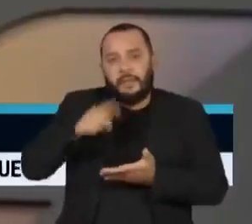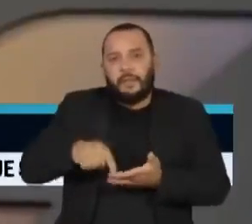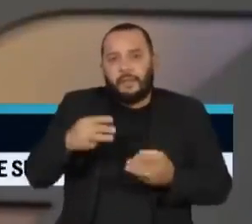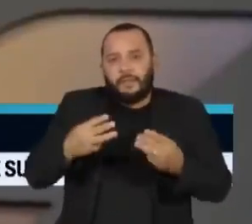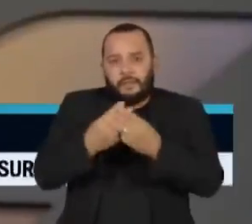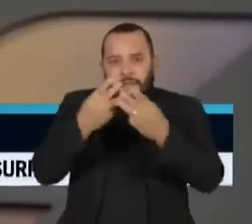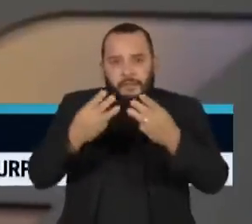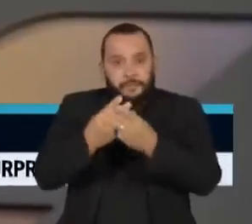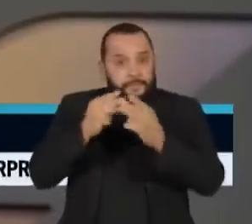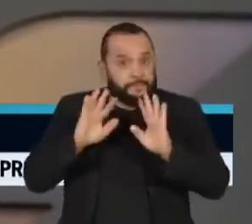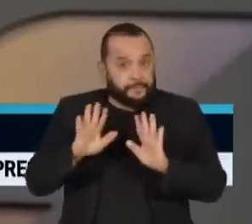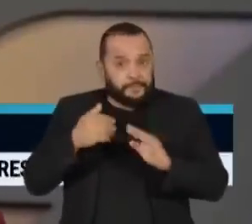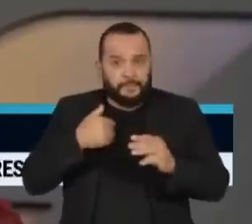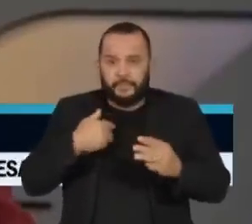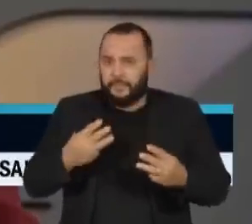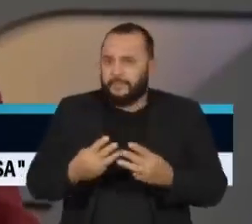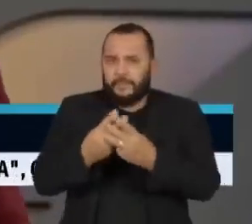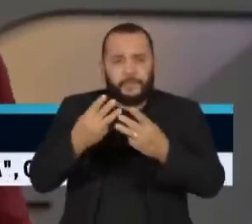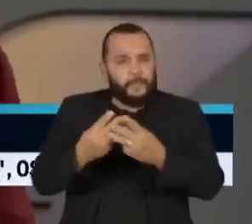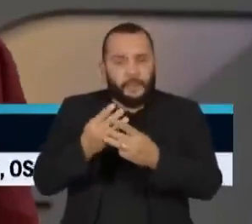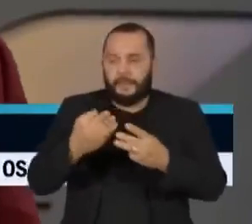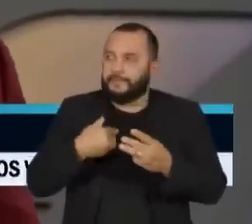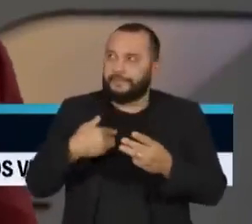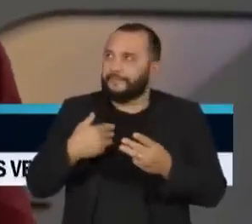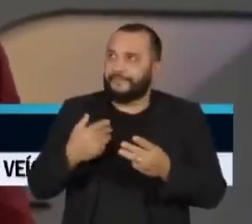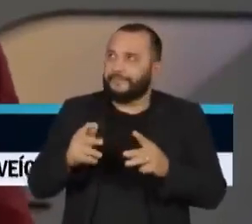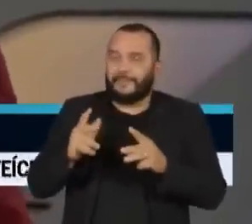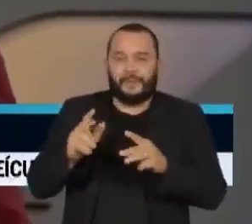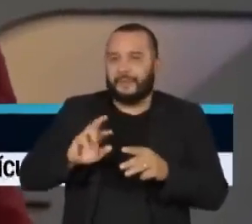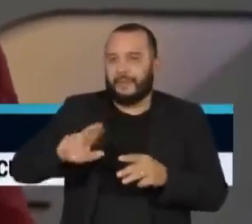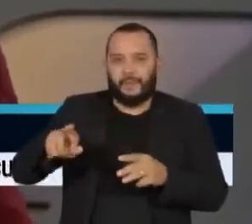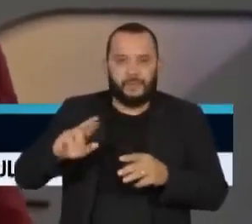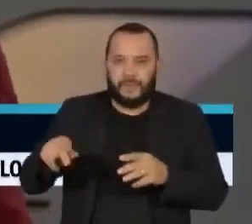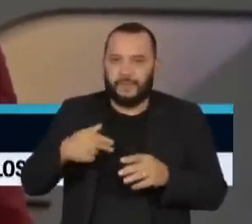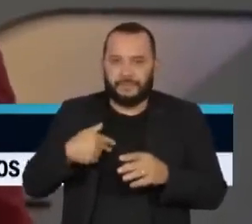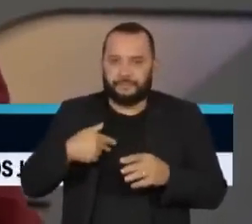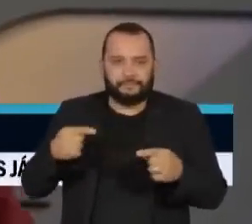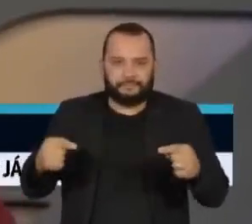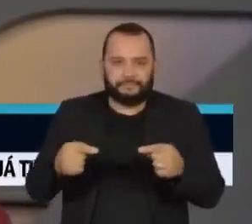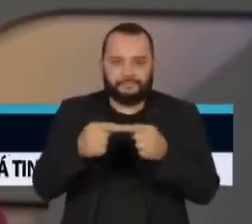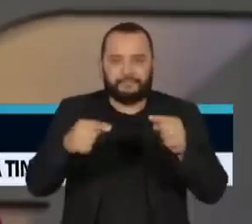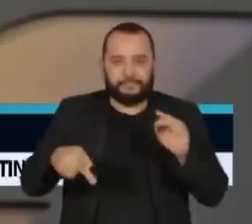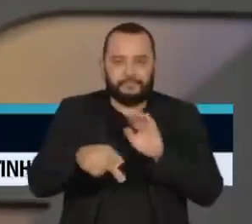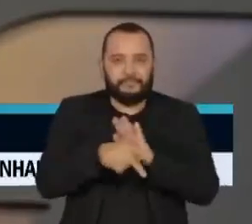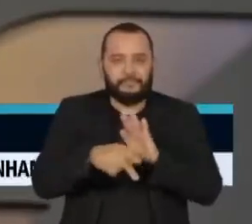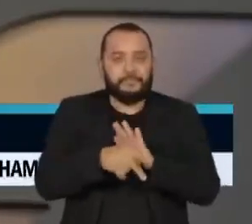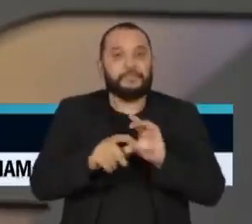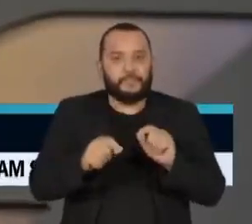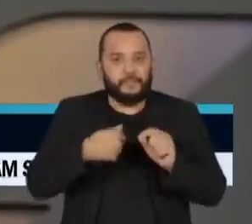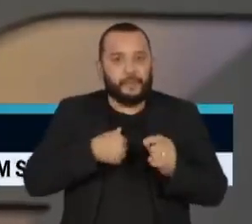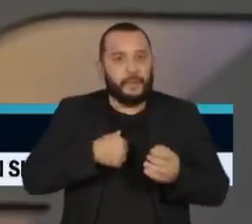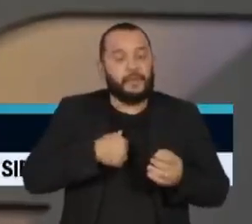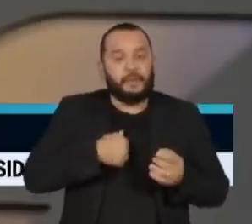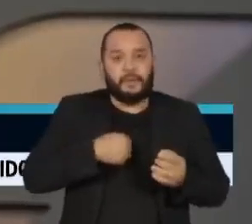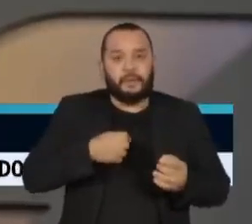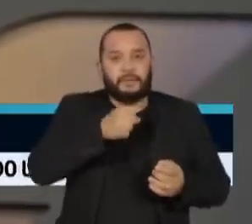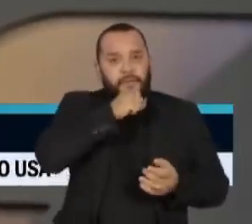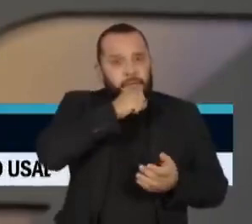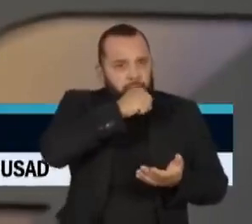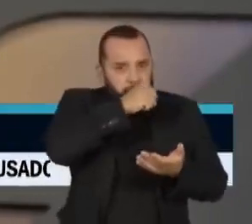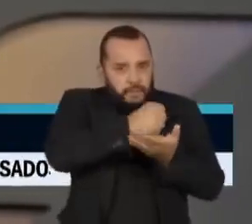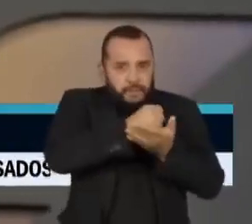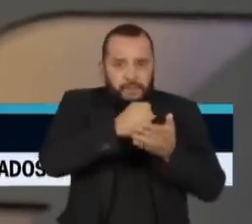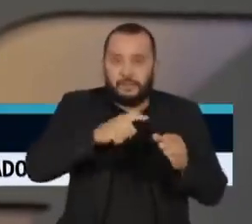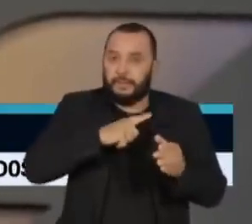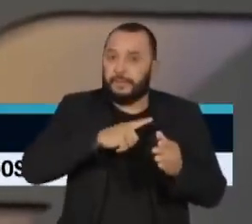a versão judaica do Velho Testamento não é idêntica à versão cristã do Velho Testamento em todos os detalhes. Quer dizer, quando ele pega um